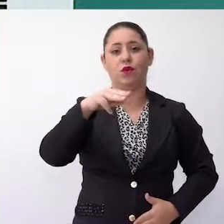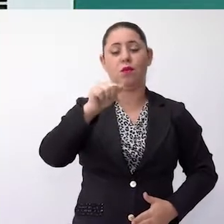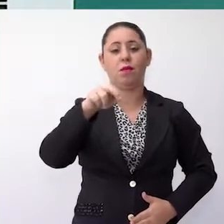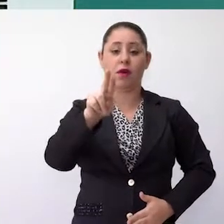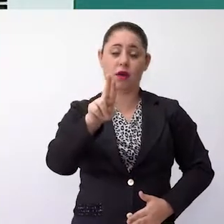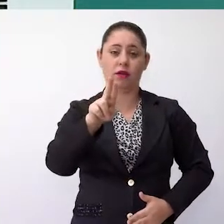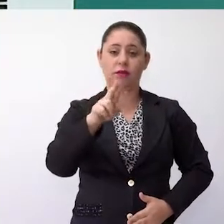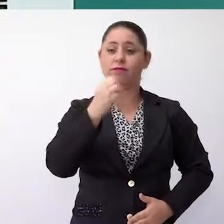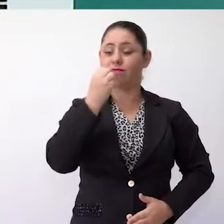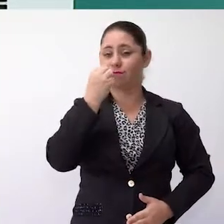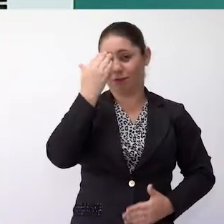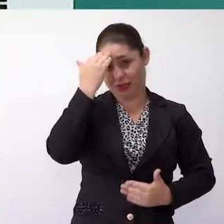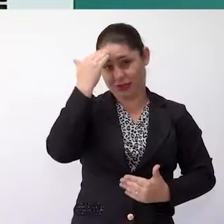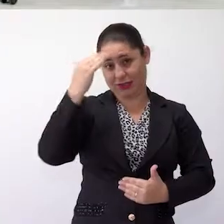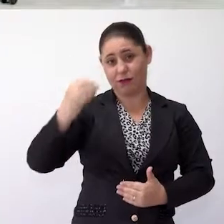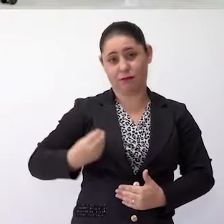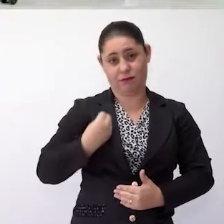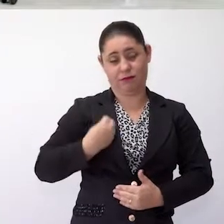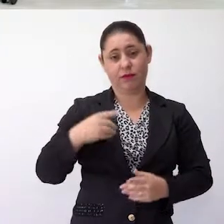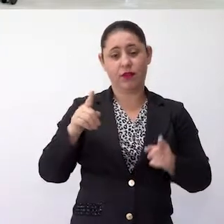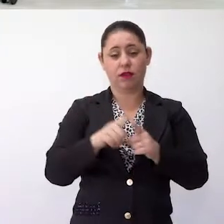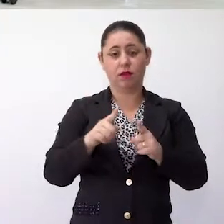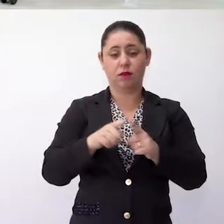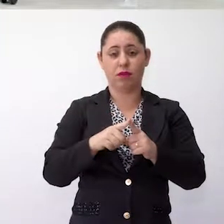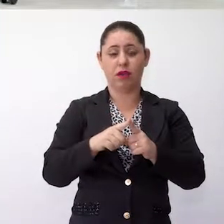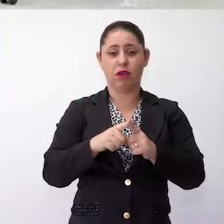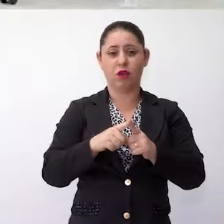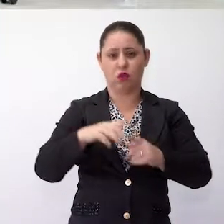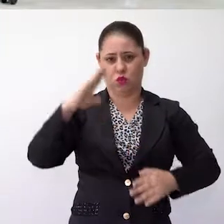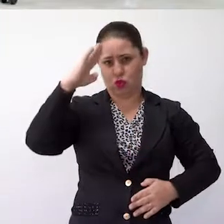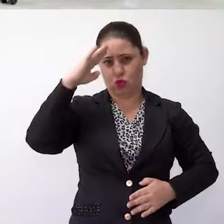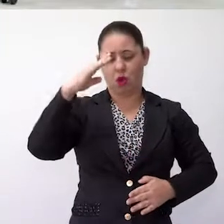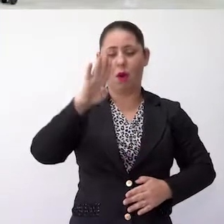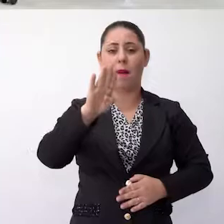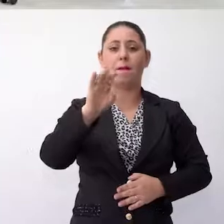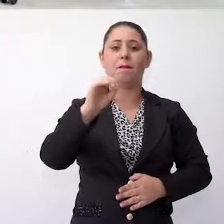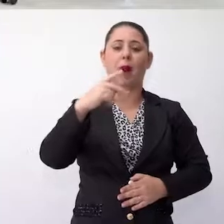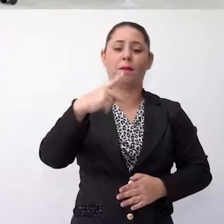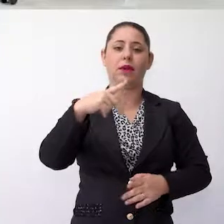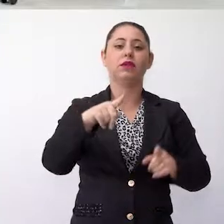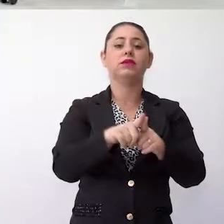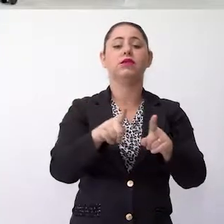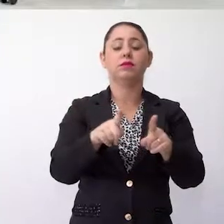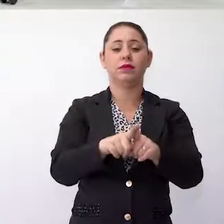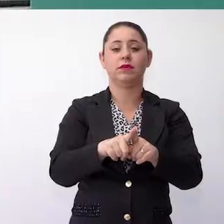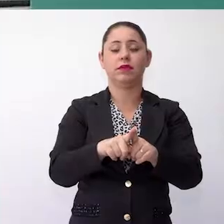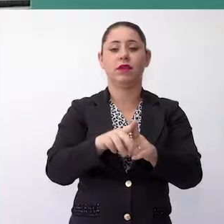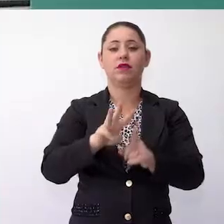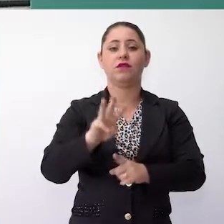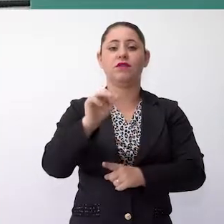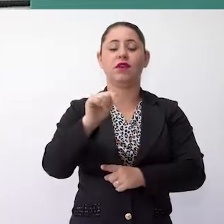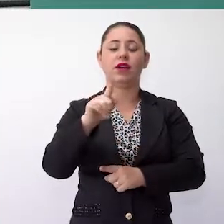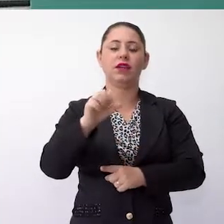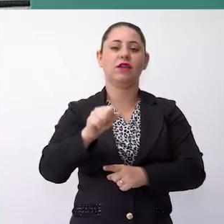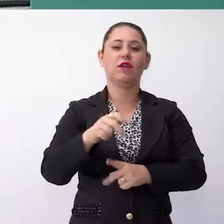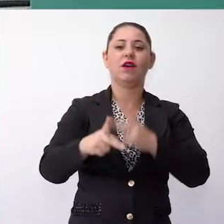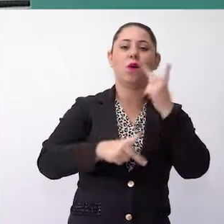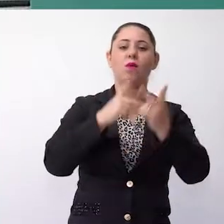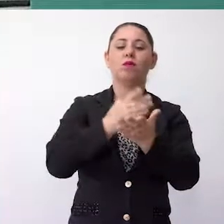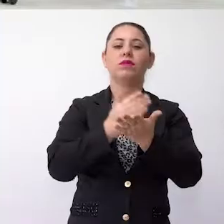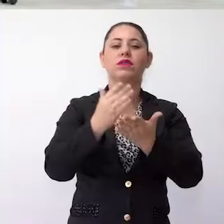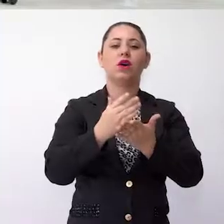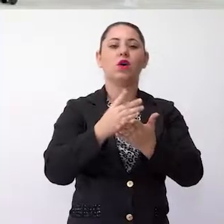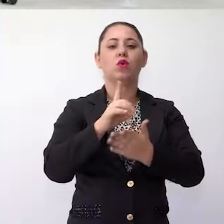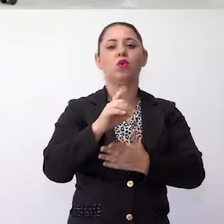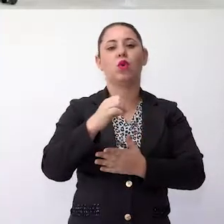muito obrigado pela presença, e também o nosso querido comandante do DOF, Wagner Ferreira da Silva. Vou começar lá com o DOF, né? O